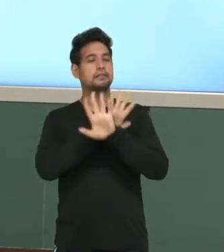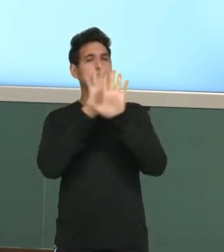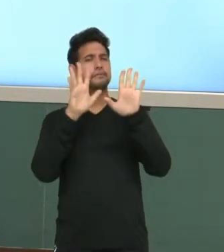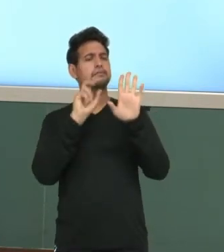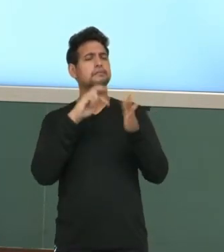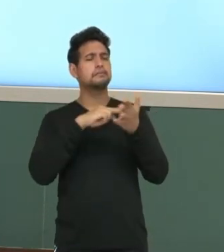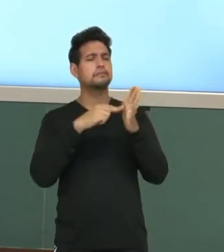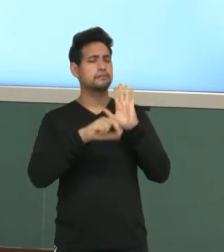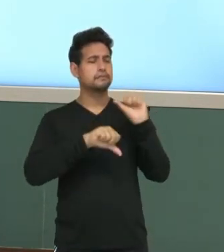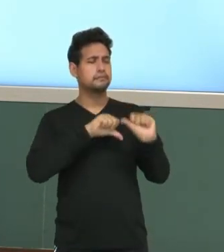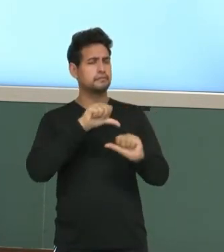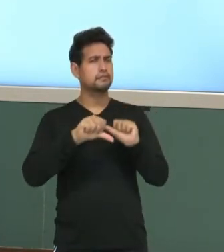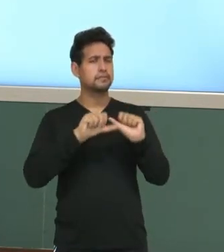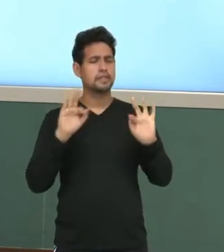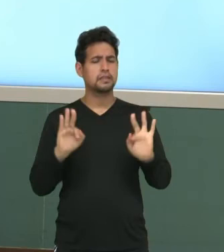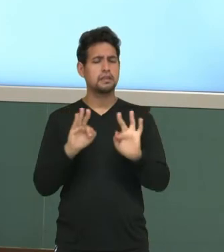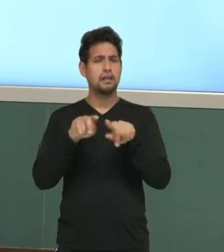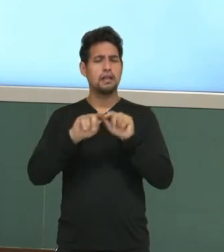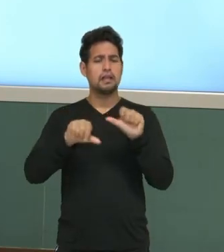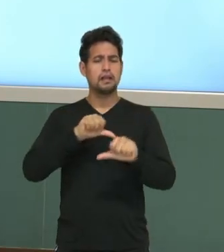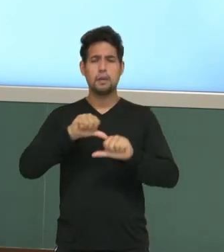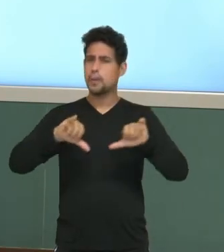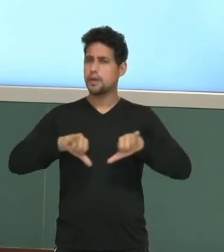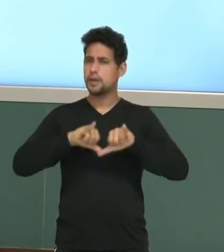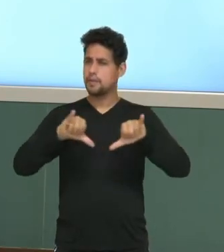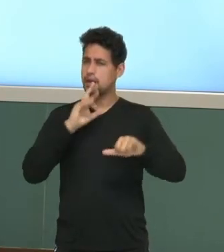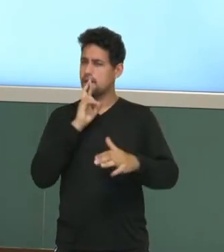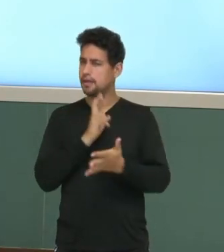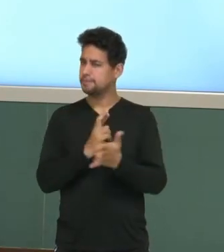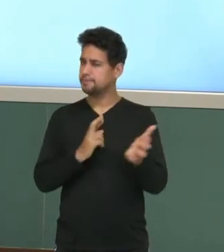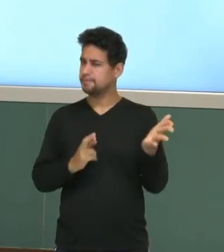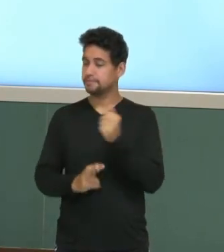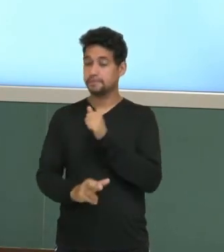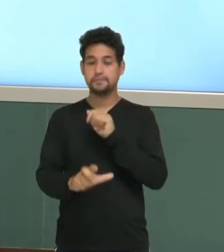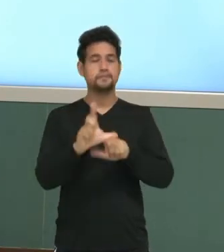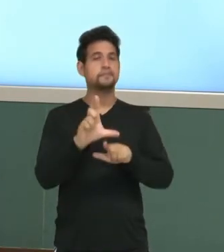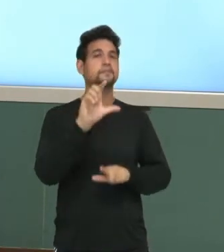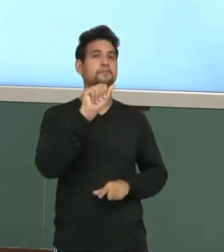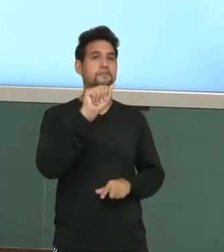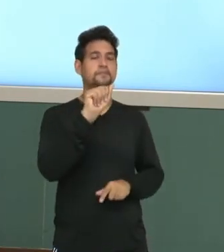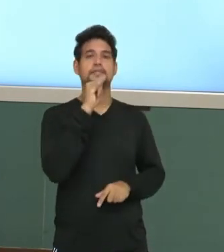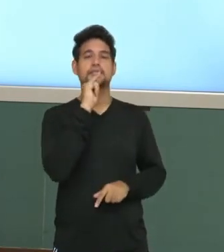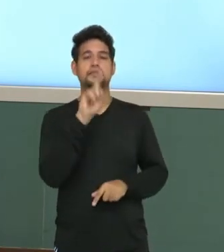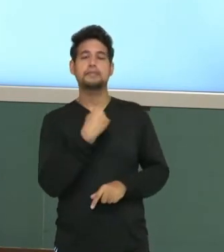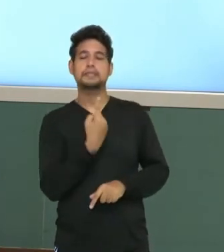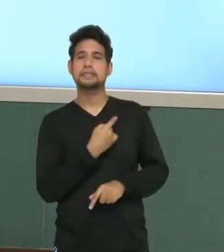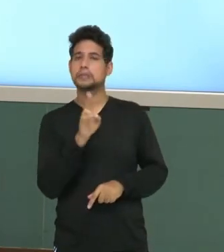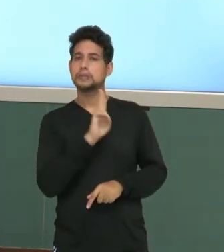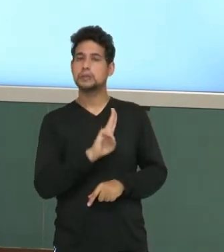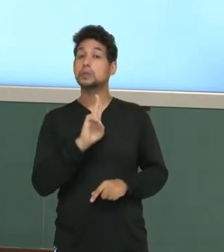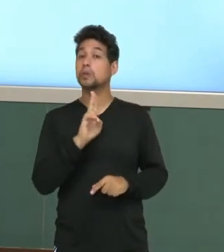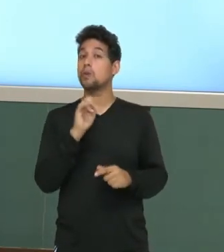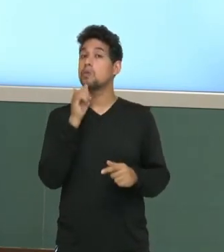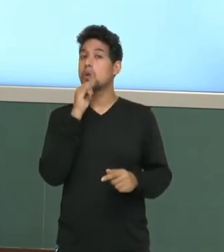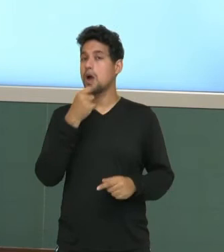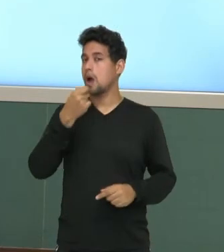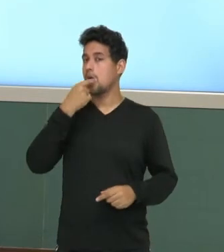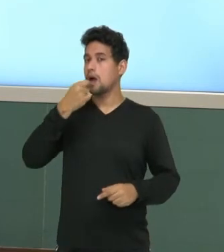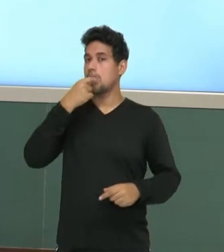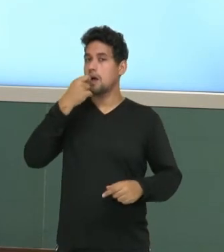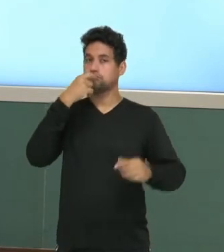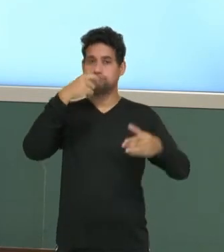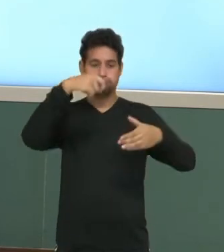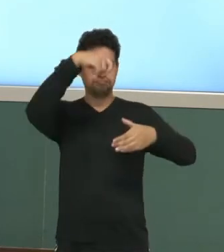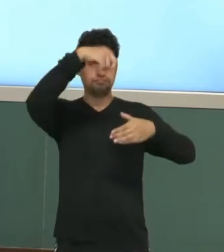transformação física e química. Então vamos para as respostas? Letra A. Quando nós colocamos um comprimido efervescente de